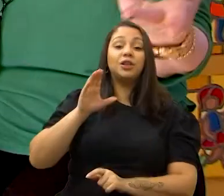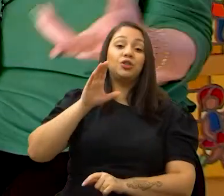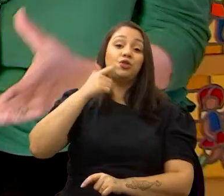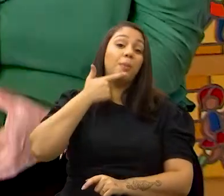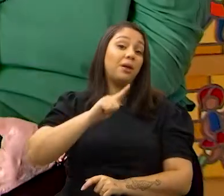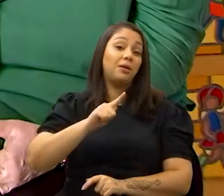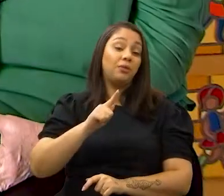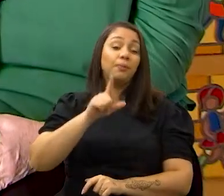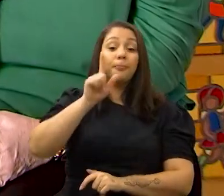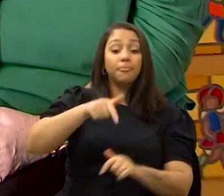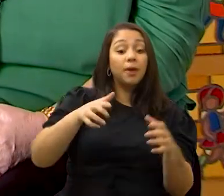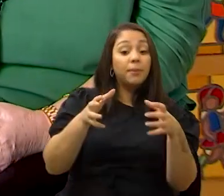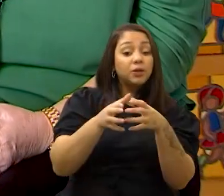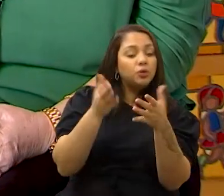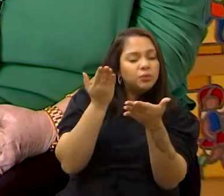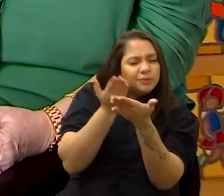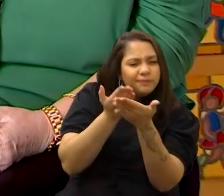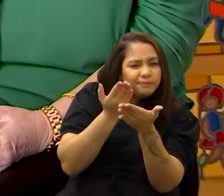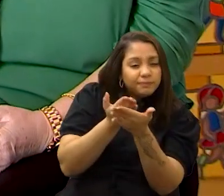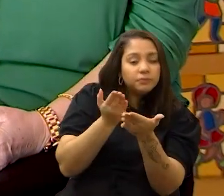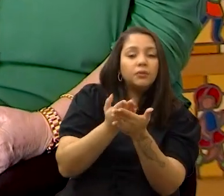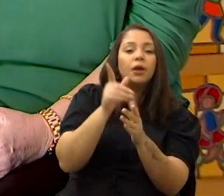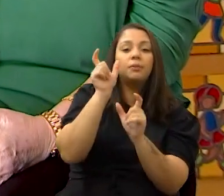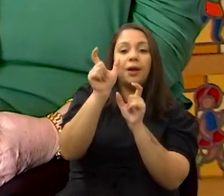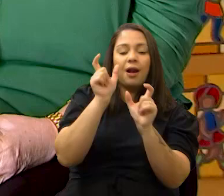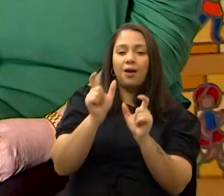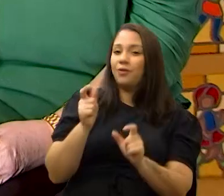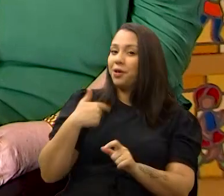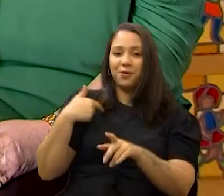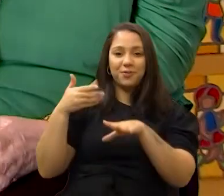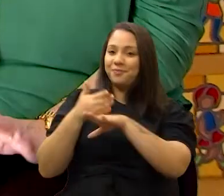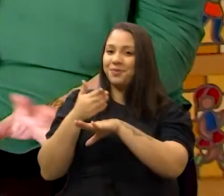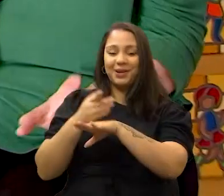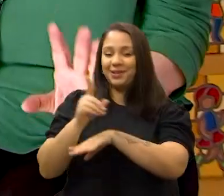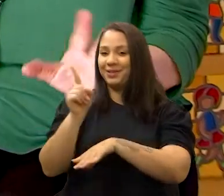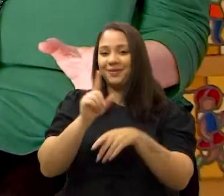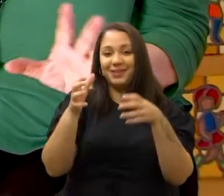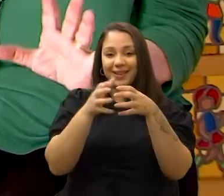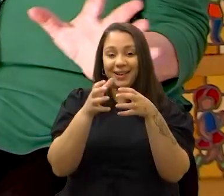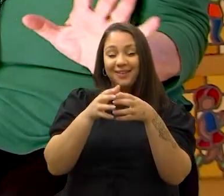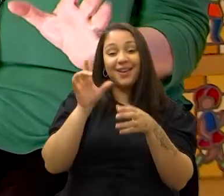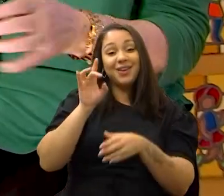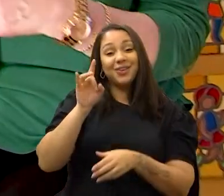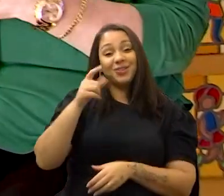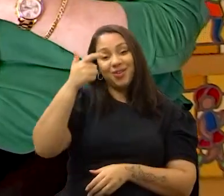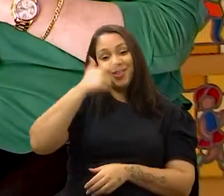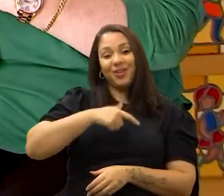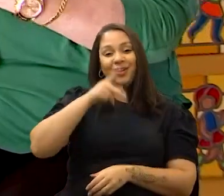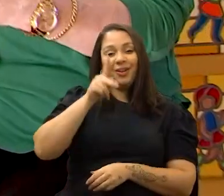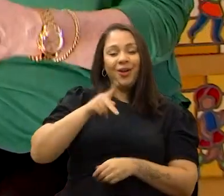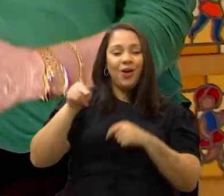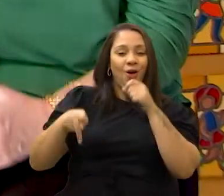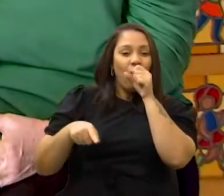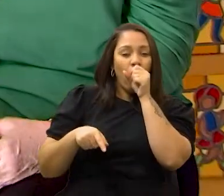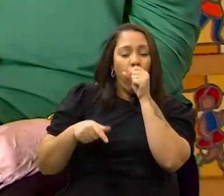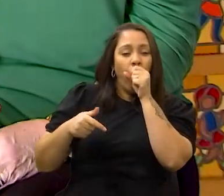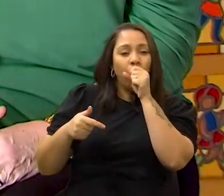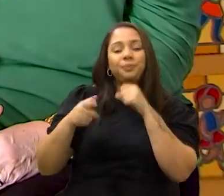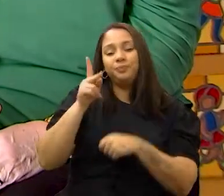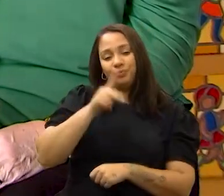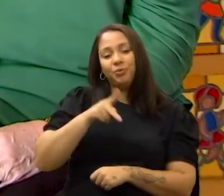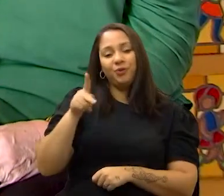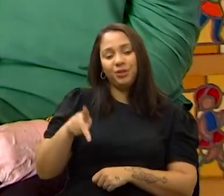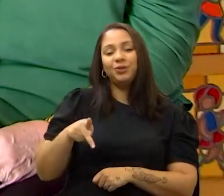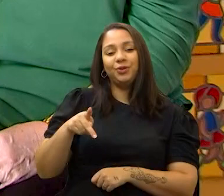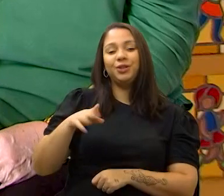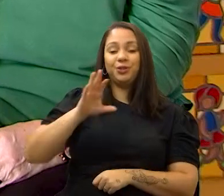se dedicam a esse estudo, né, especializadas. Eu não faço parte dessas equipes, eu só sou professora, né,